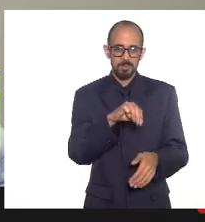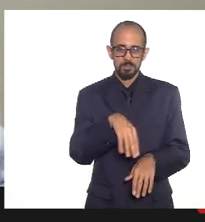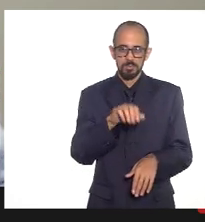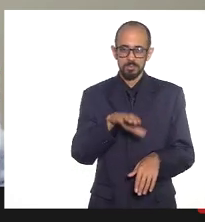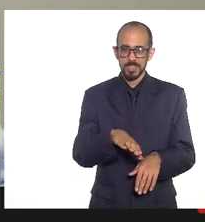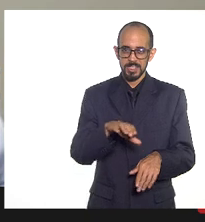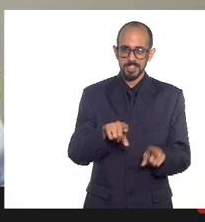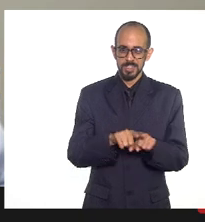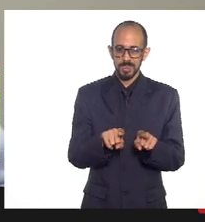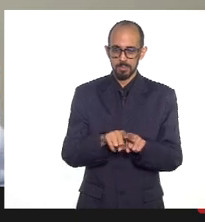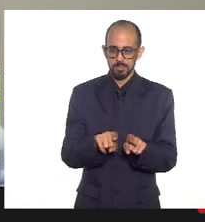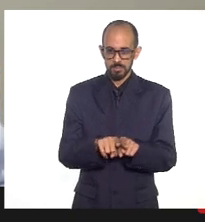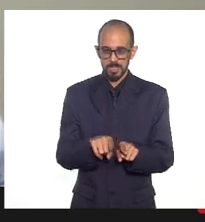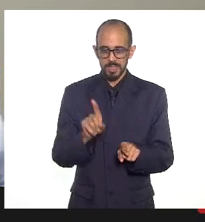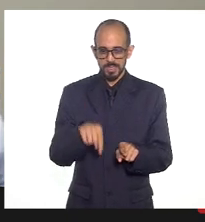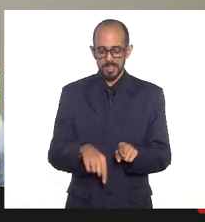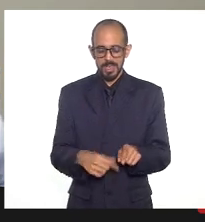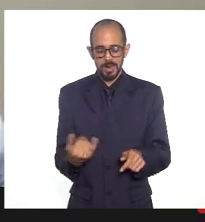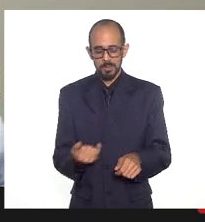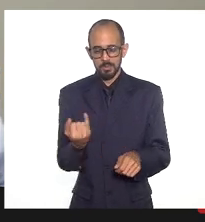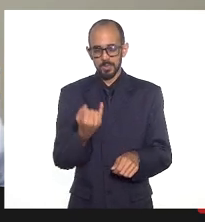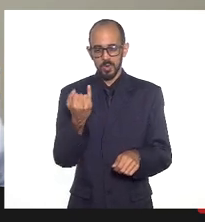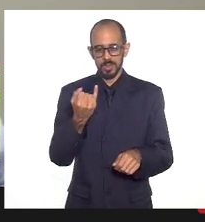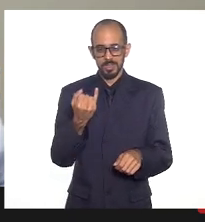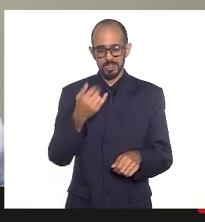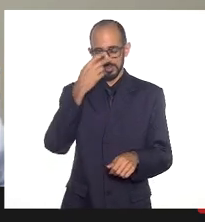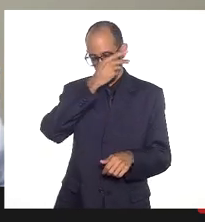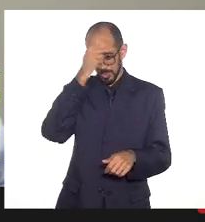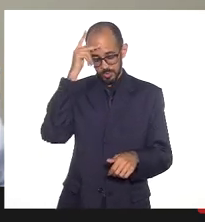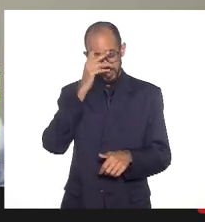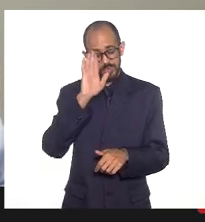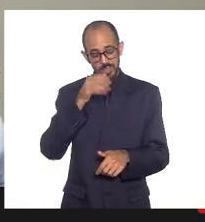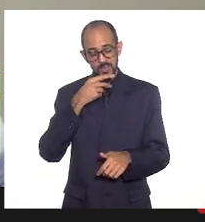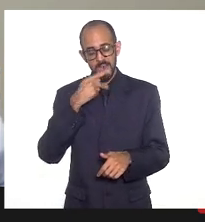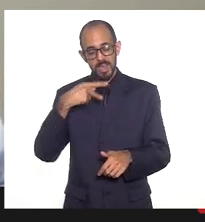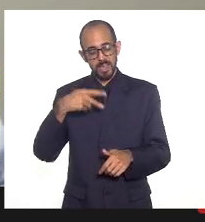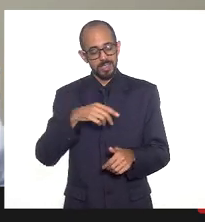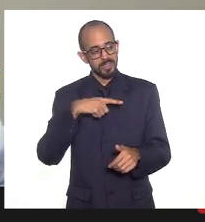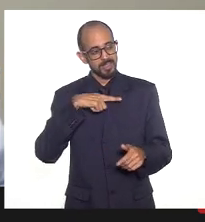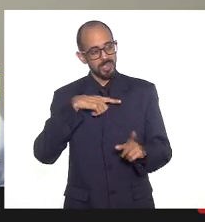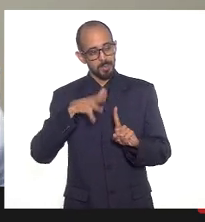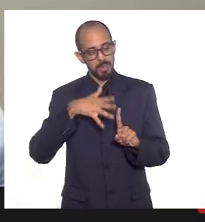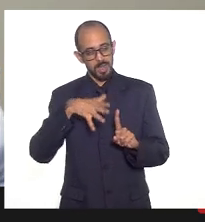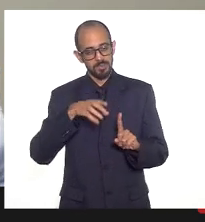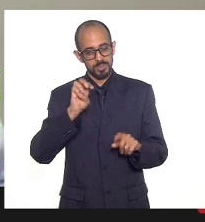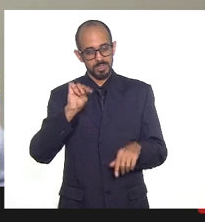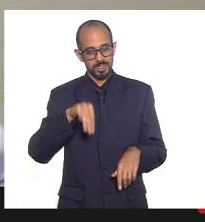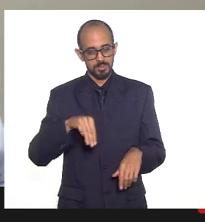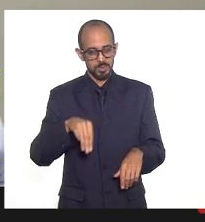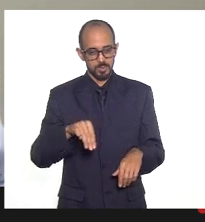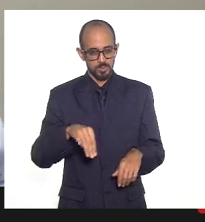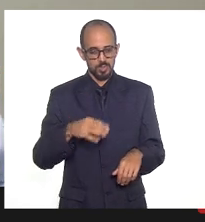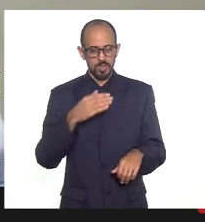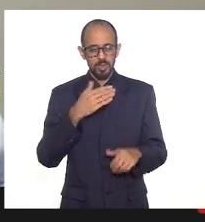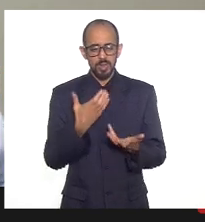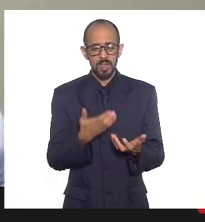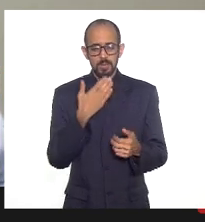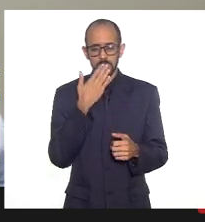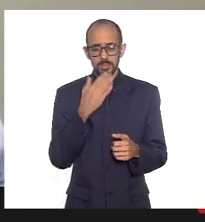companheiro e também uma figura importantíssima nesse debate, como eu falei na introdução, tem a palavra por 3 minutos. Eu teria que cobrar, desculpem